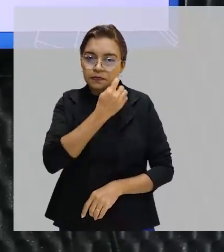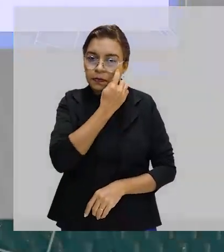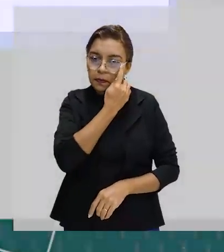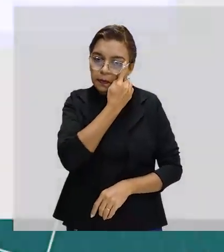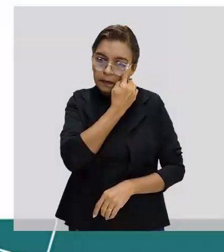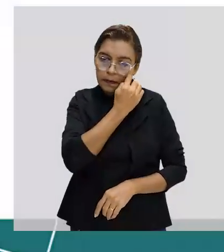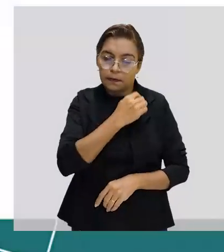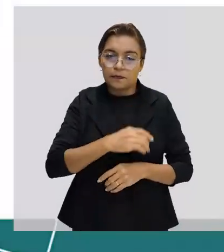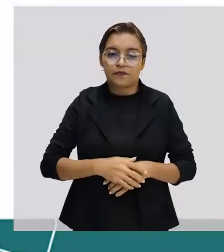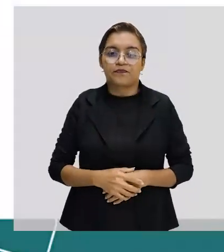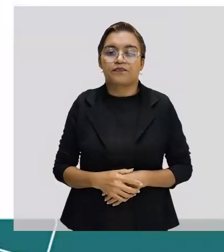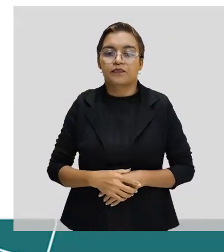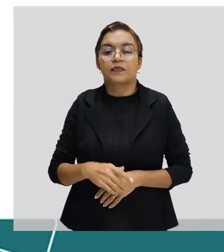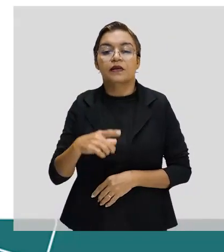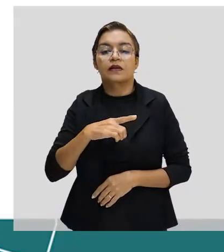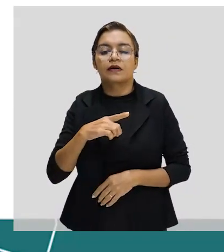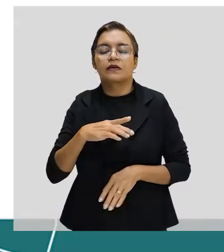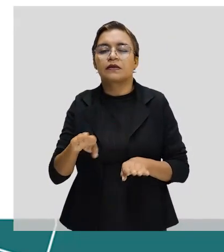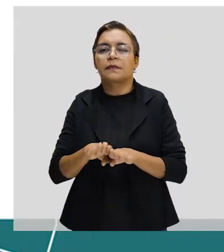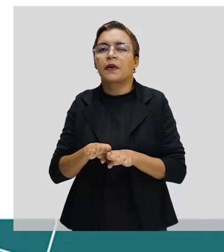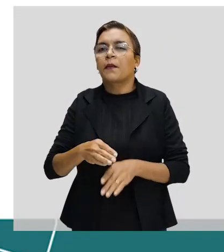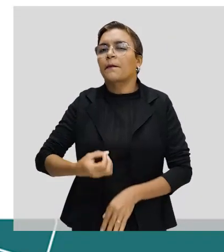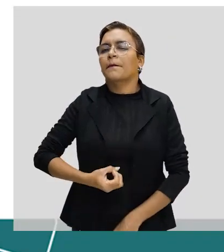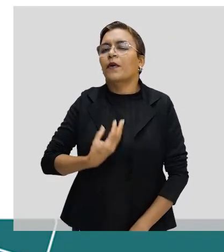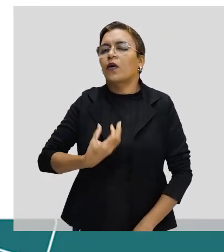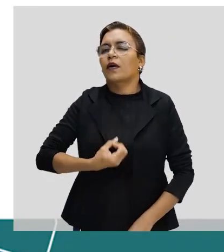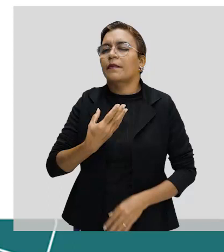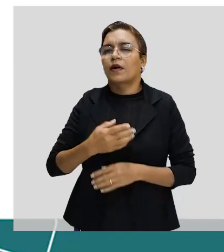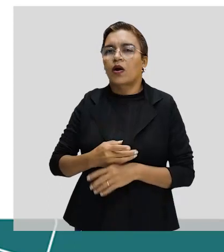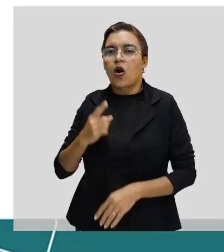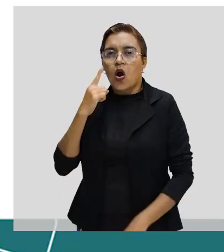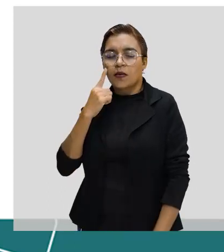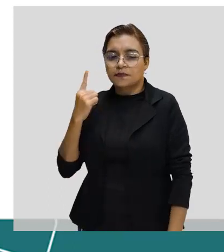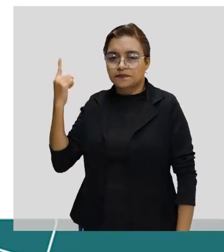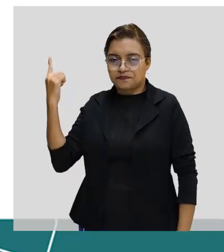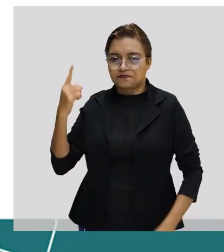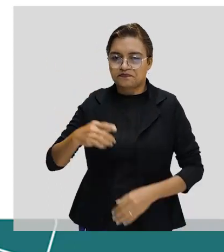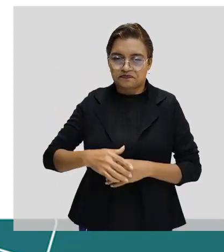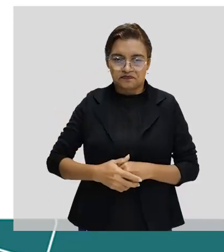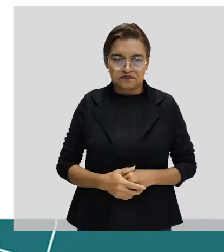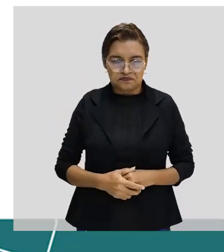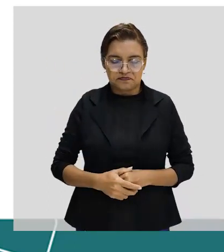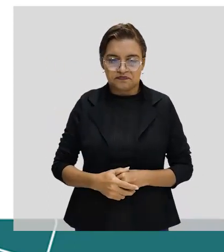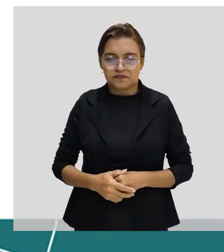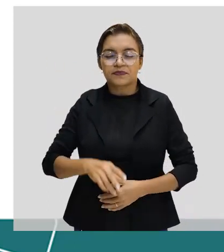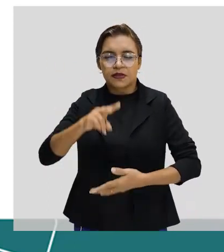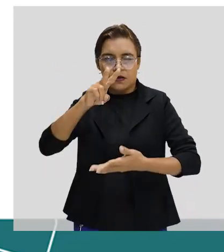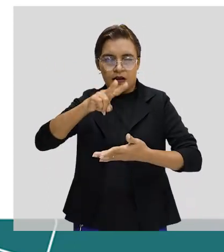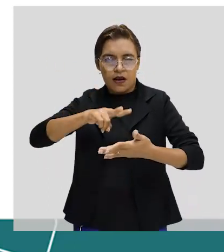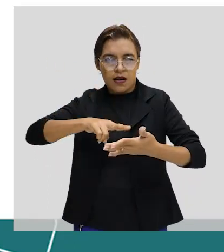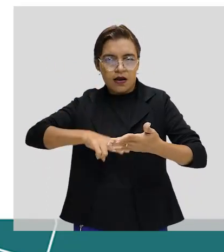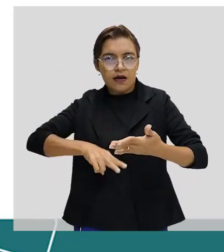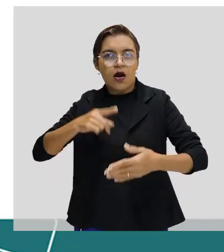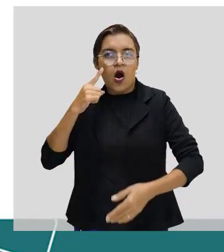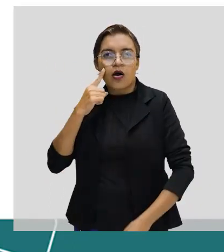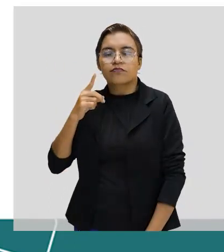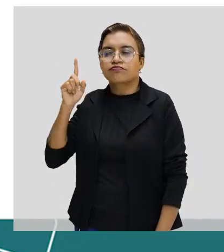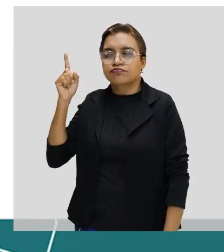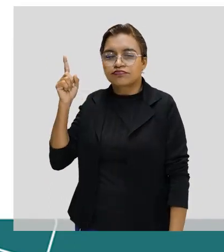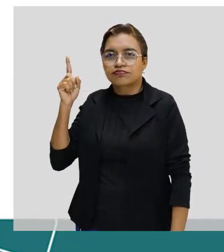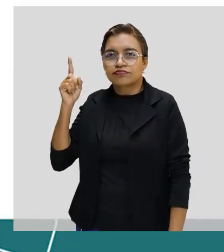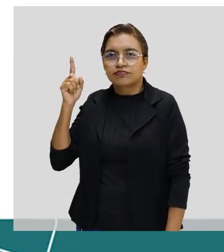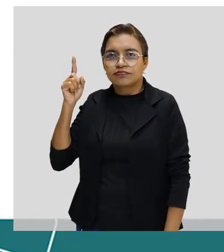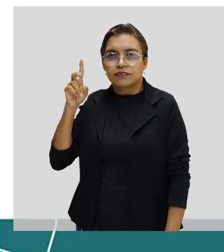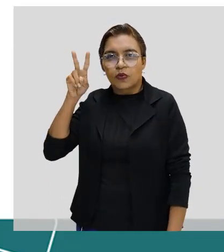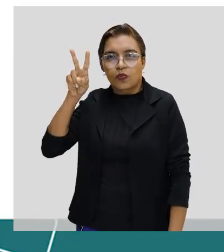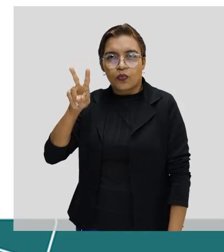poema, né? Tem um poema bem pequenininho que diz assim: Órion, a primeira namorada, tão alta que o